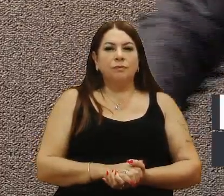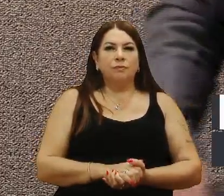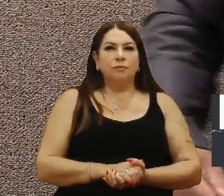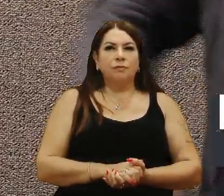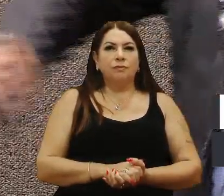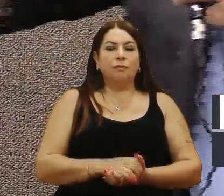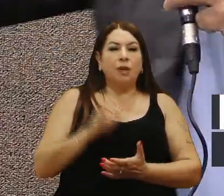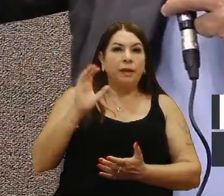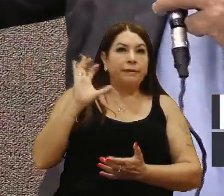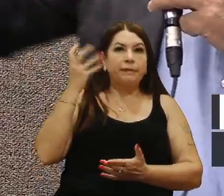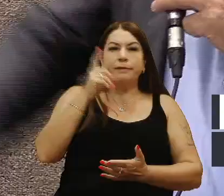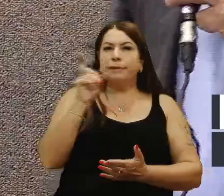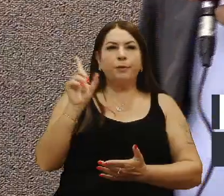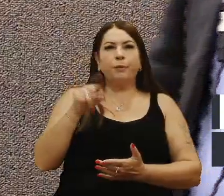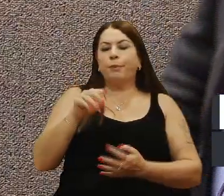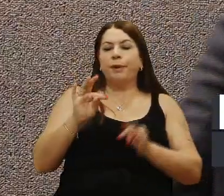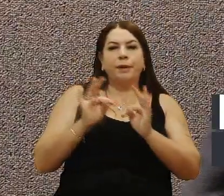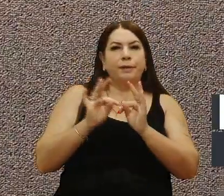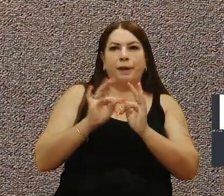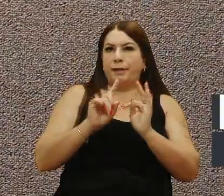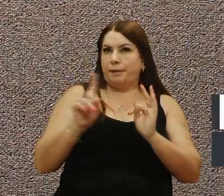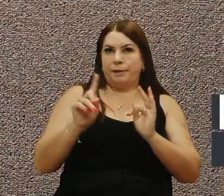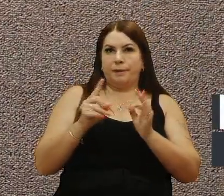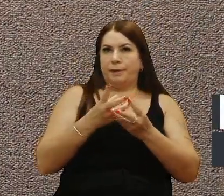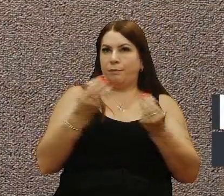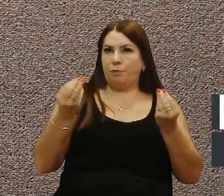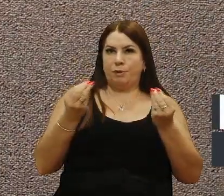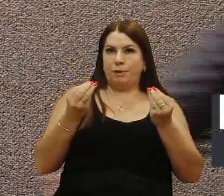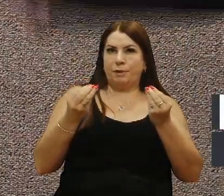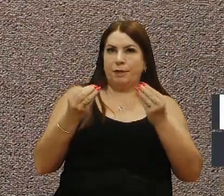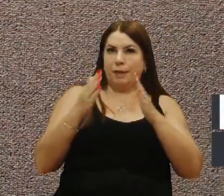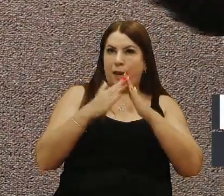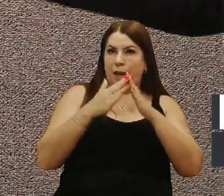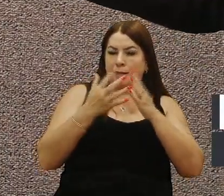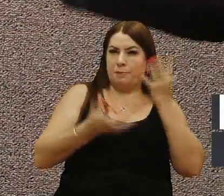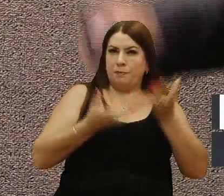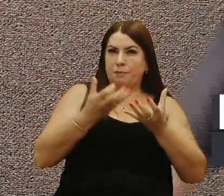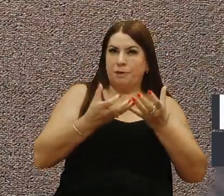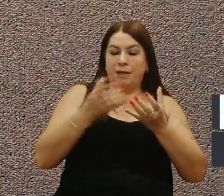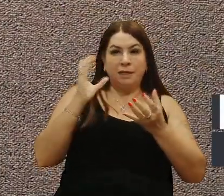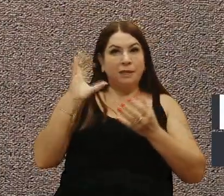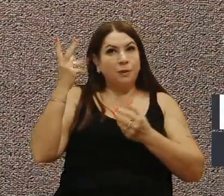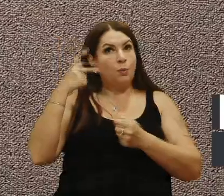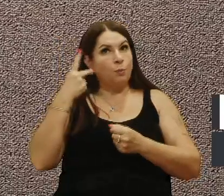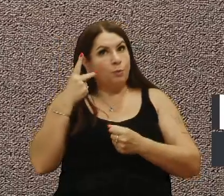A decisão não é técnica de que tem tantas casas que pegam fogo, a decisão é política